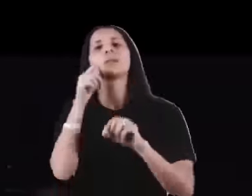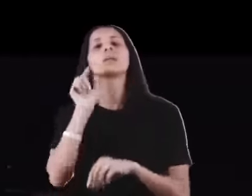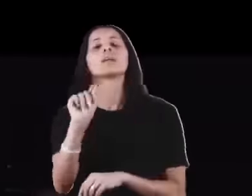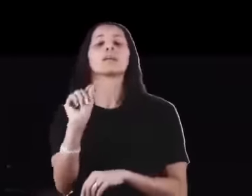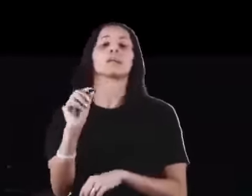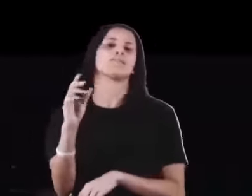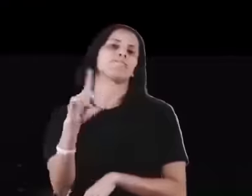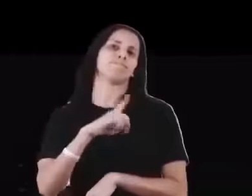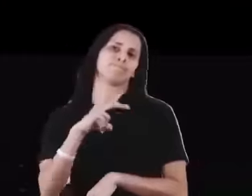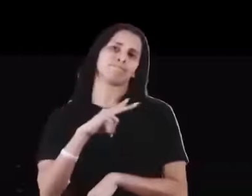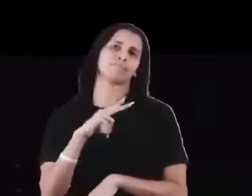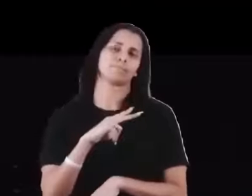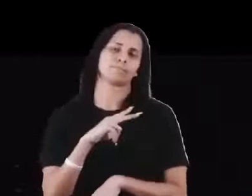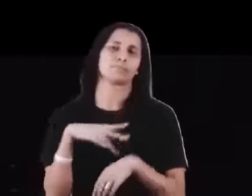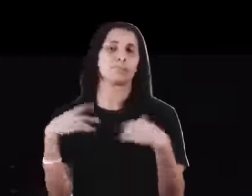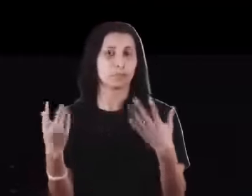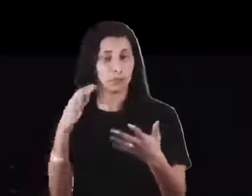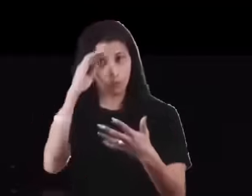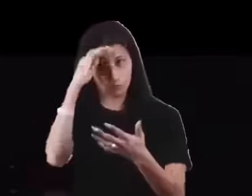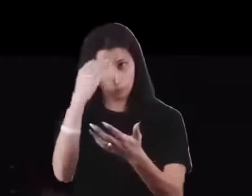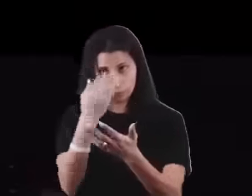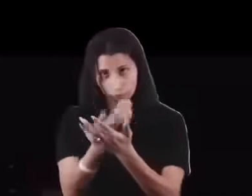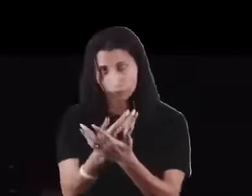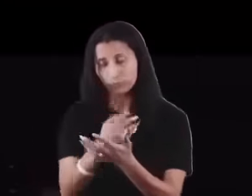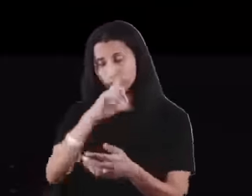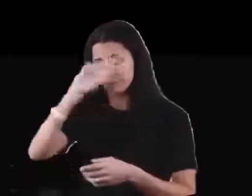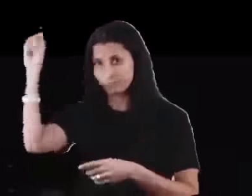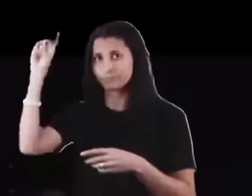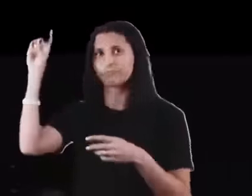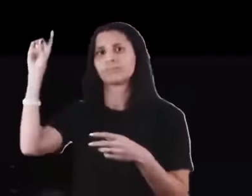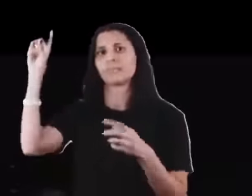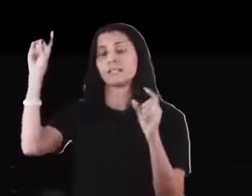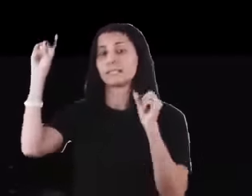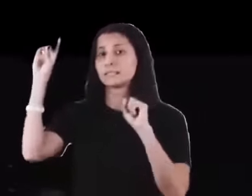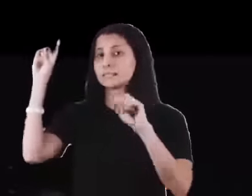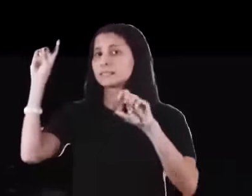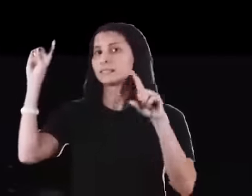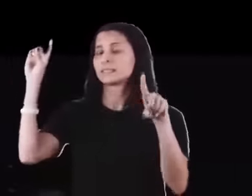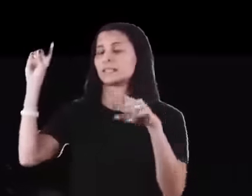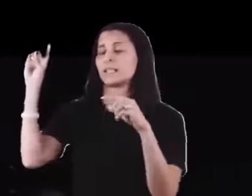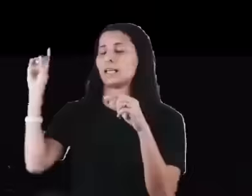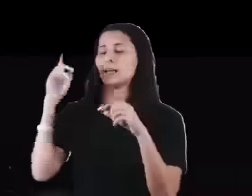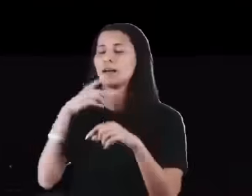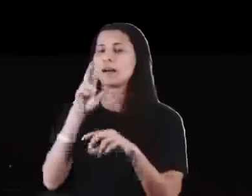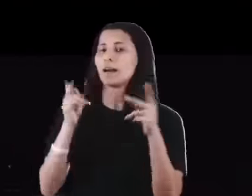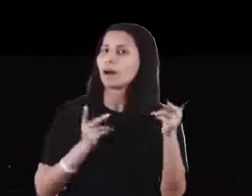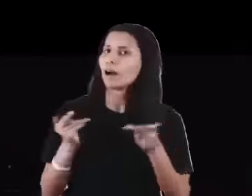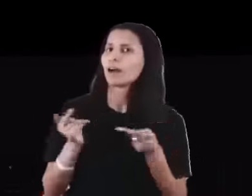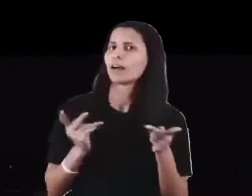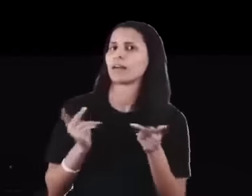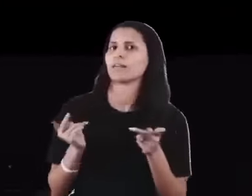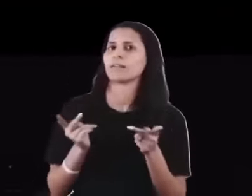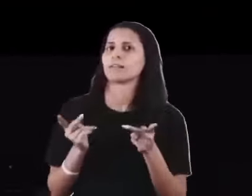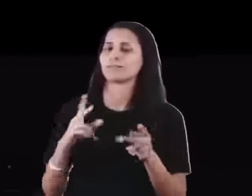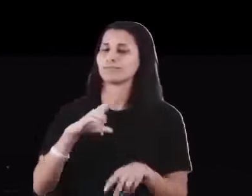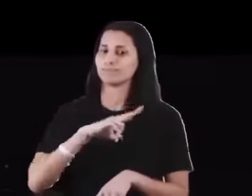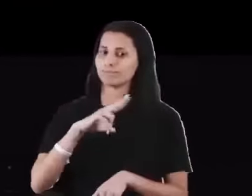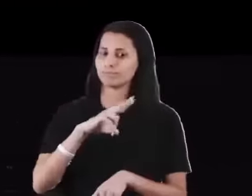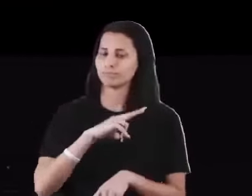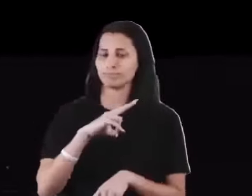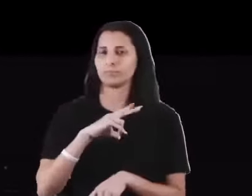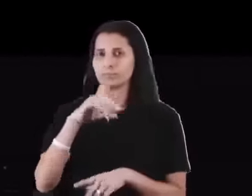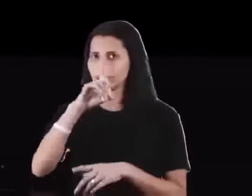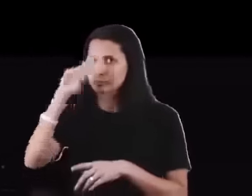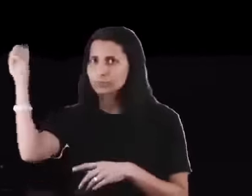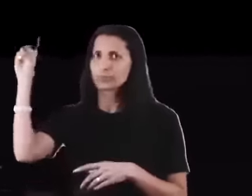já foi um grande avanço foi eu não foi mas só que eu quero que você pare comigo e